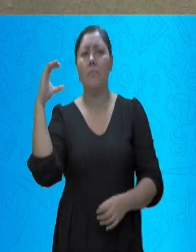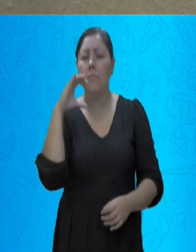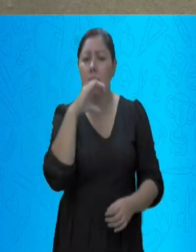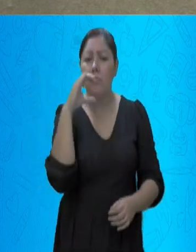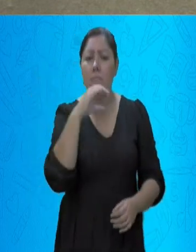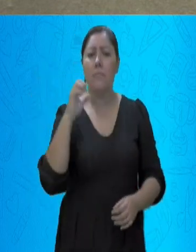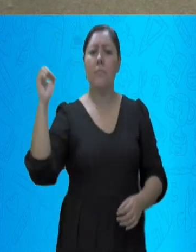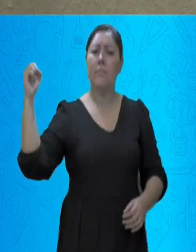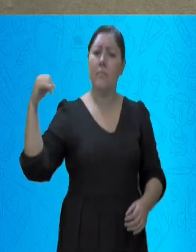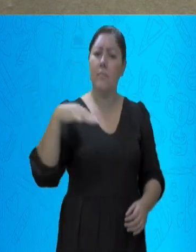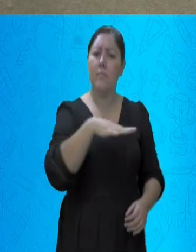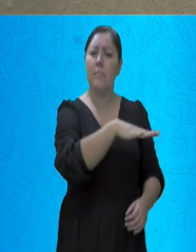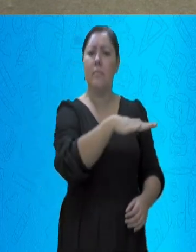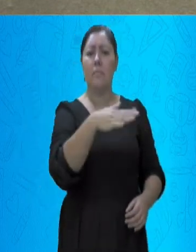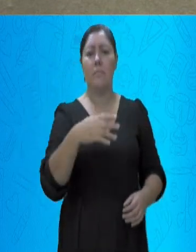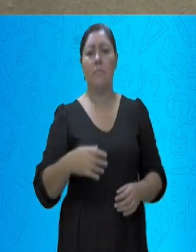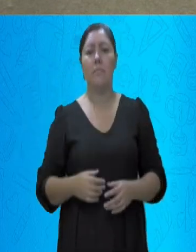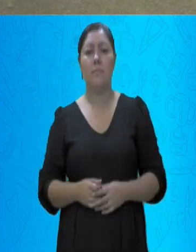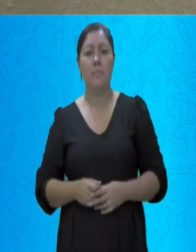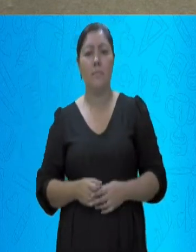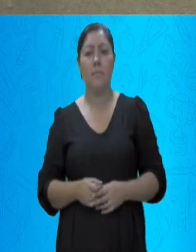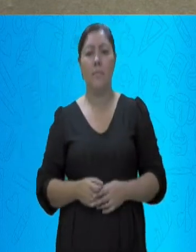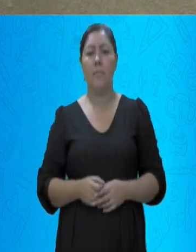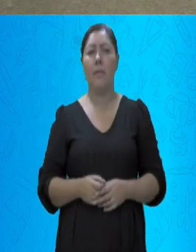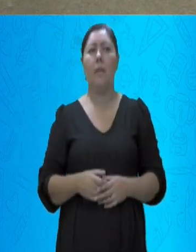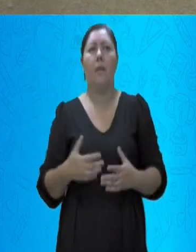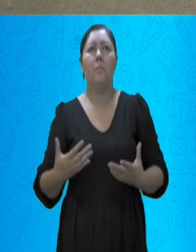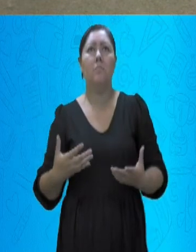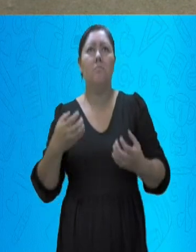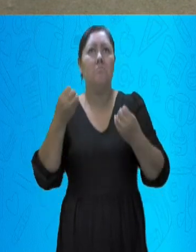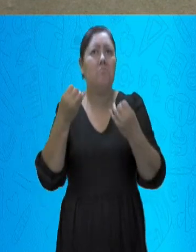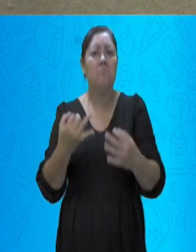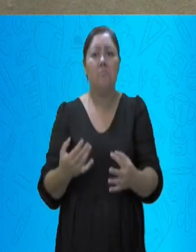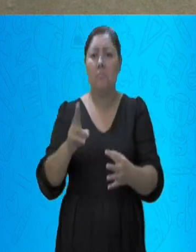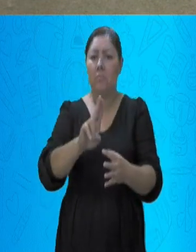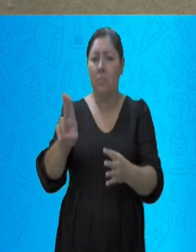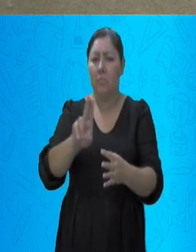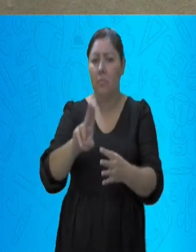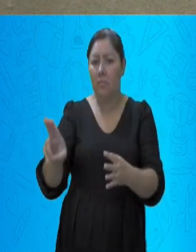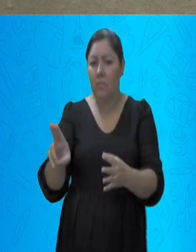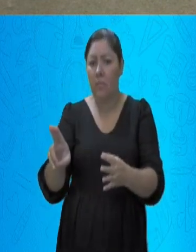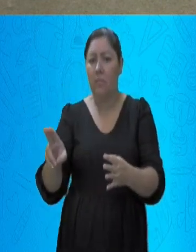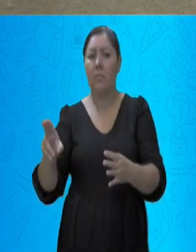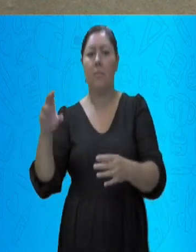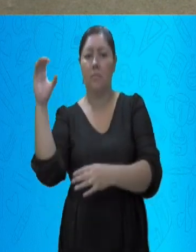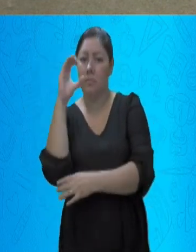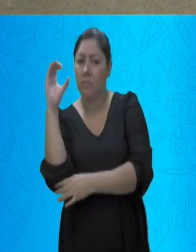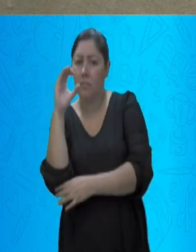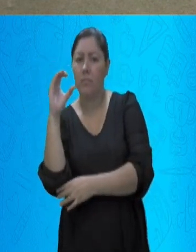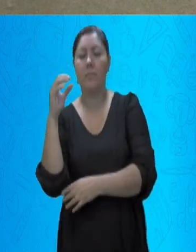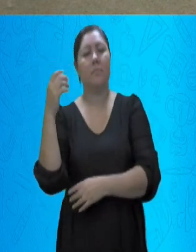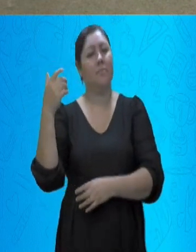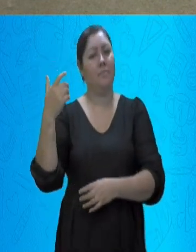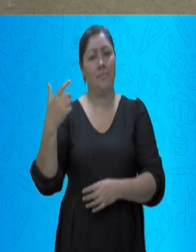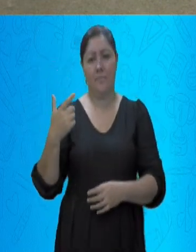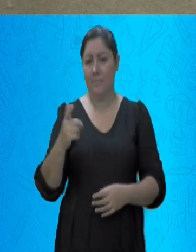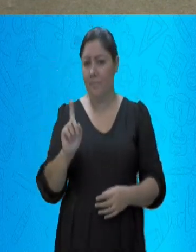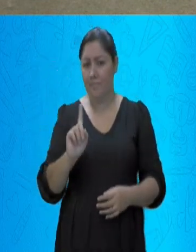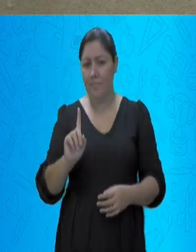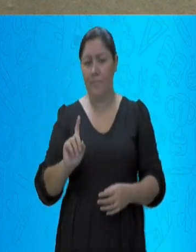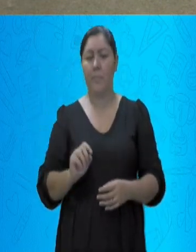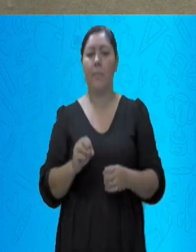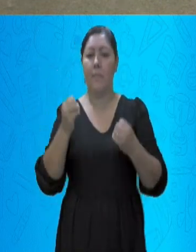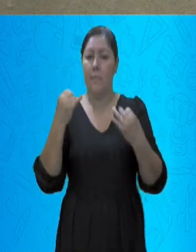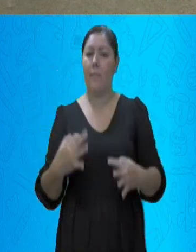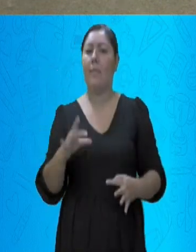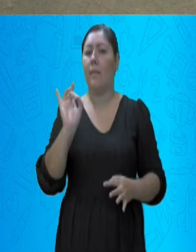da frase. Eu falei que o carro é rápido, eu não especifiquei um carro, eu não dei nome a esse carro, eu falei um carro,